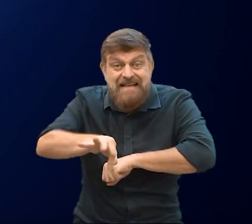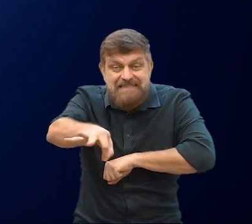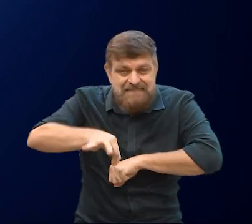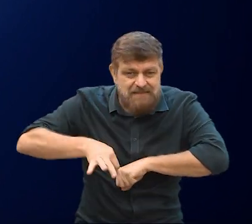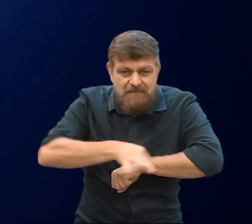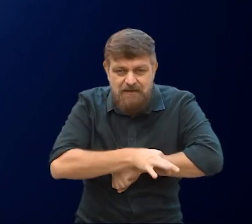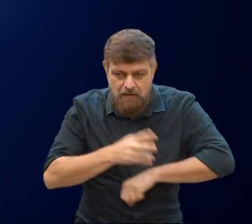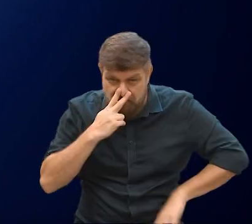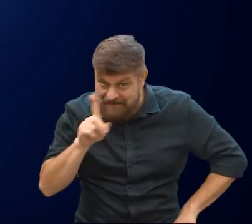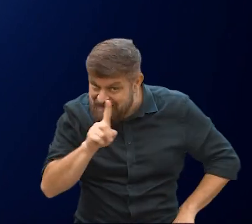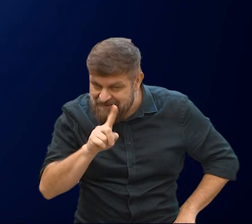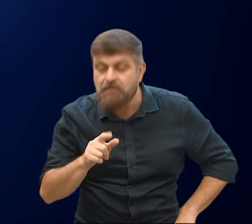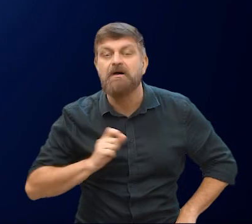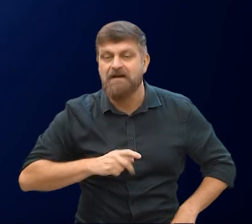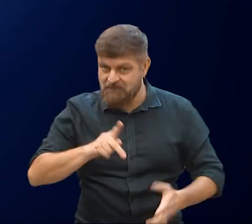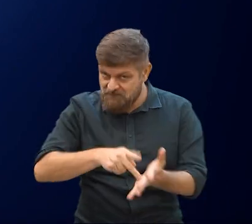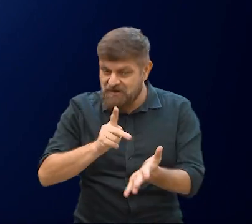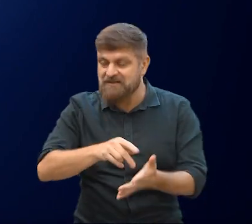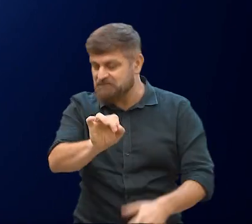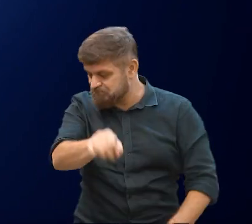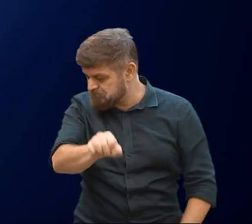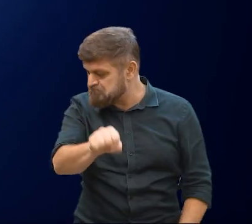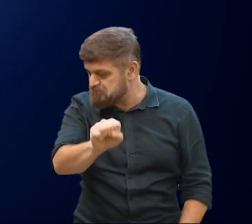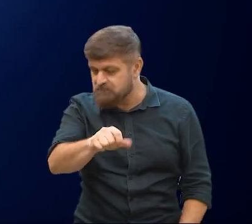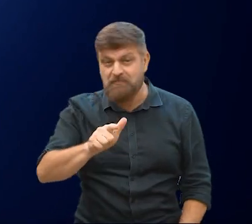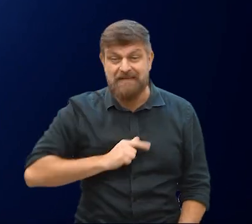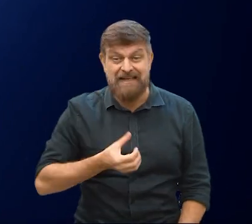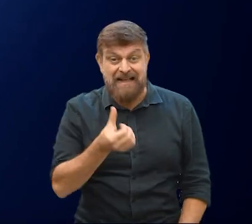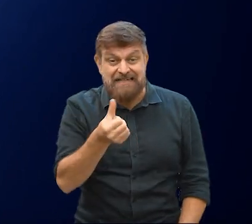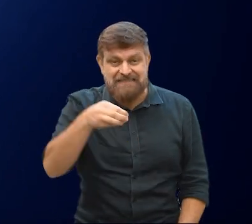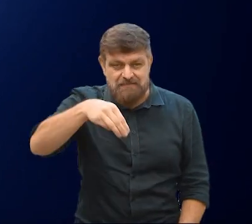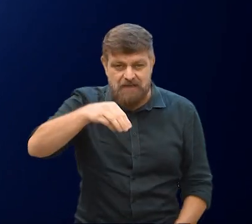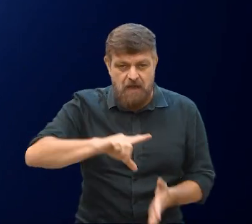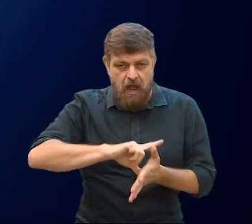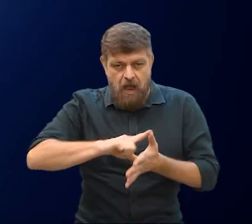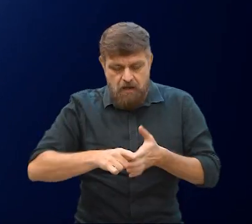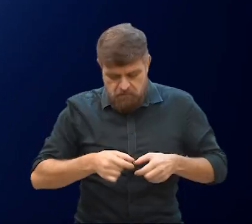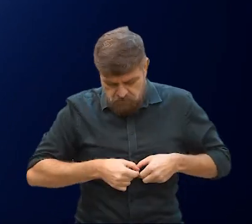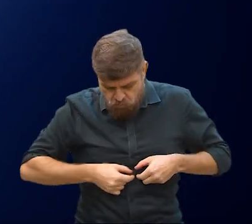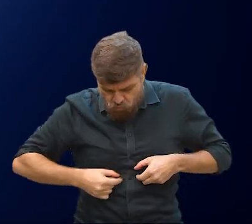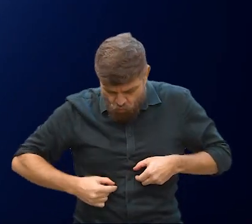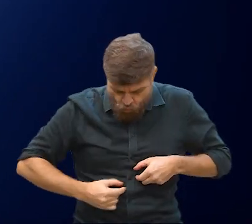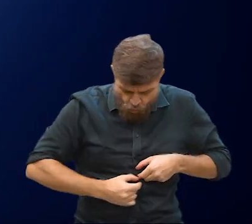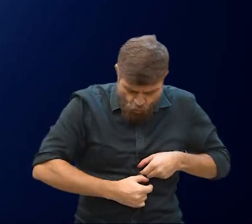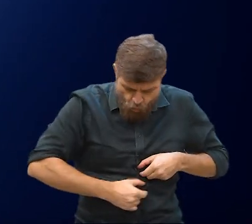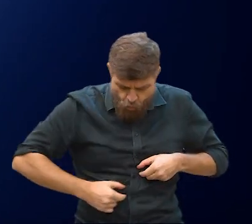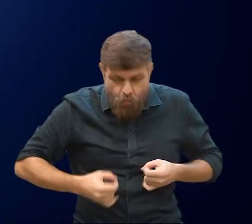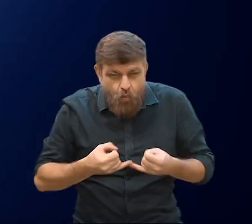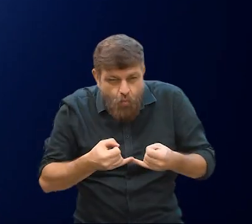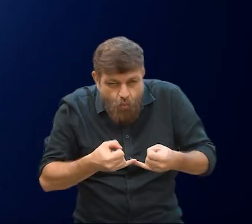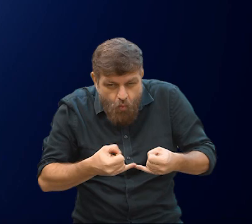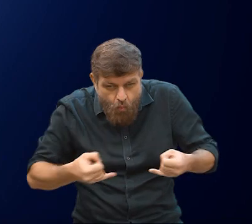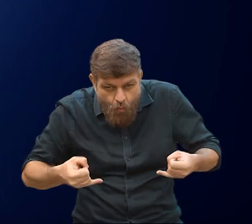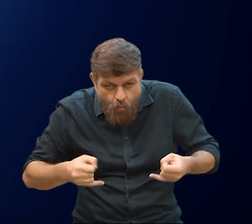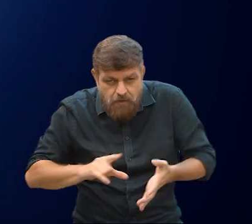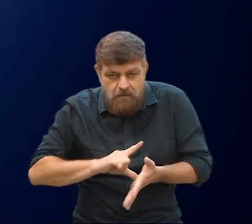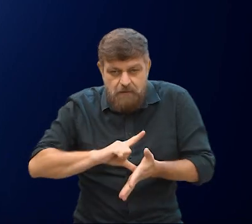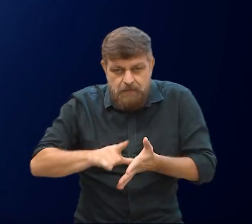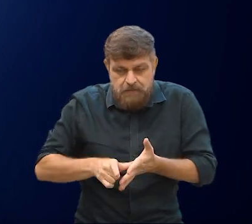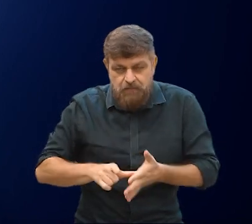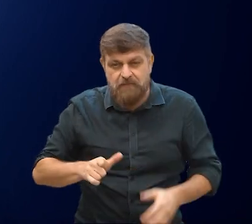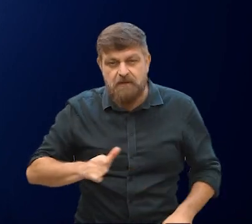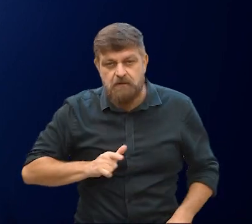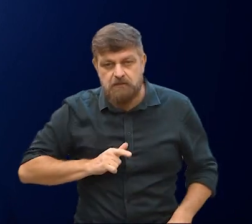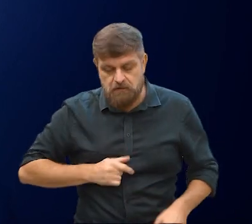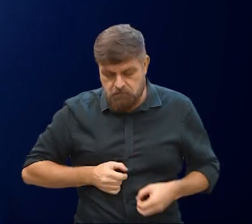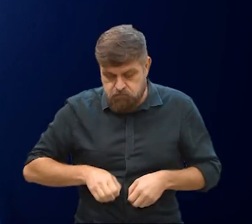acomodam. Parece que não cabe, mas cabe. Então, aí, depois do intestino delgado, que é o fim do ilho, que é uma